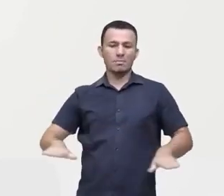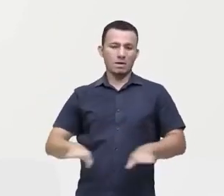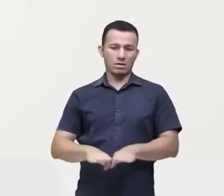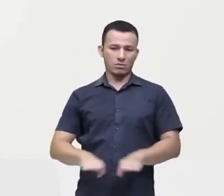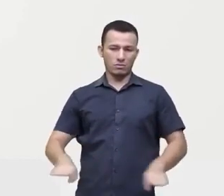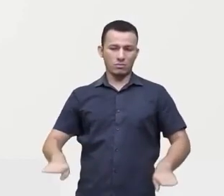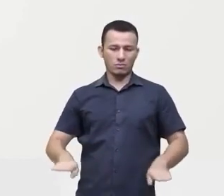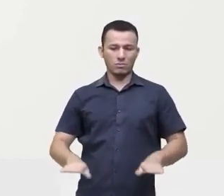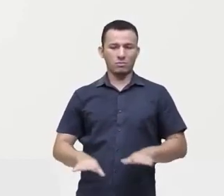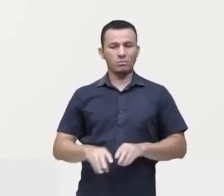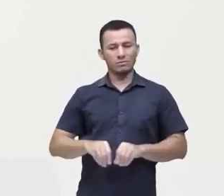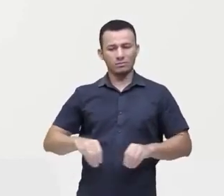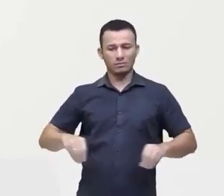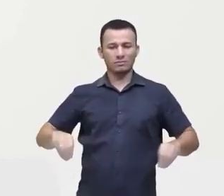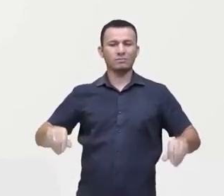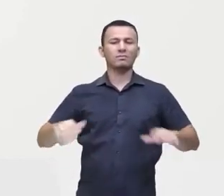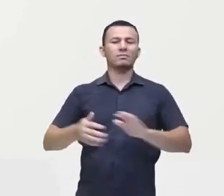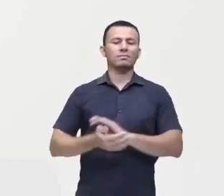embaixo.